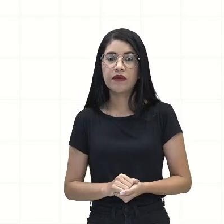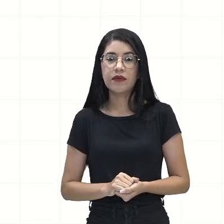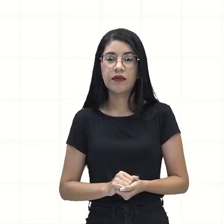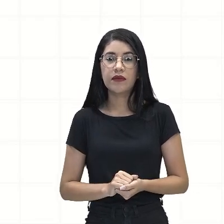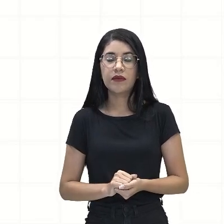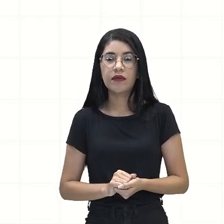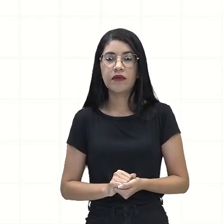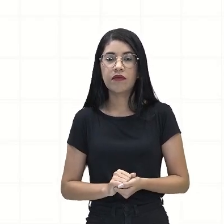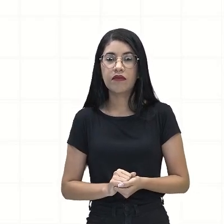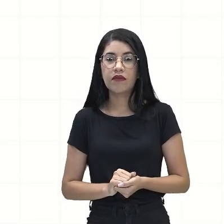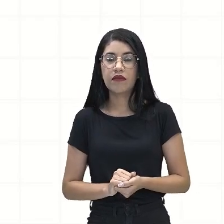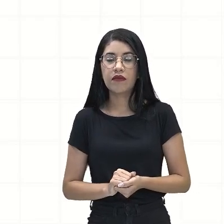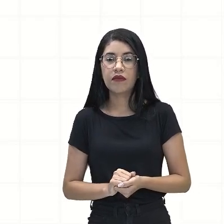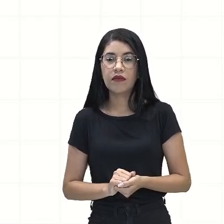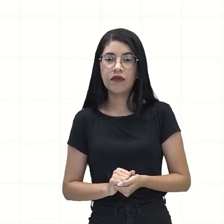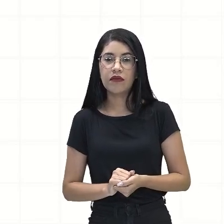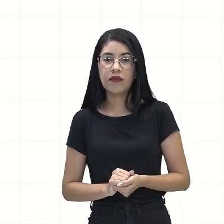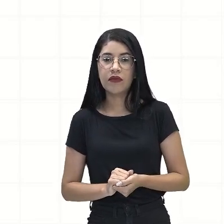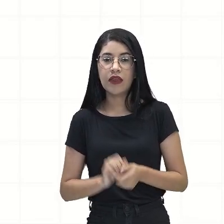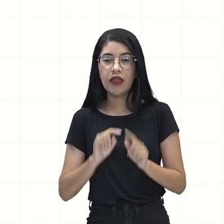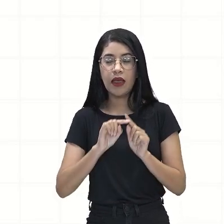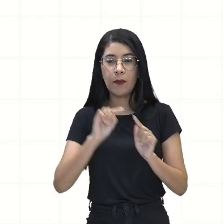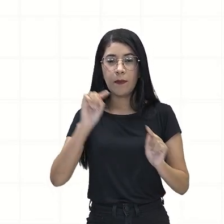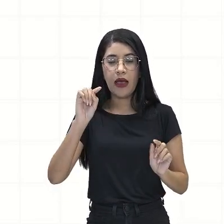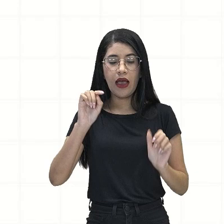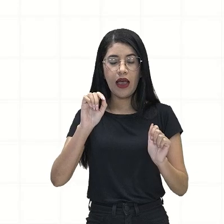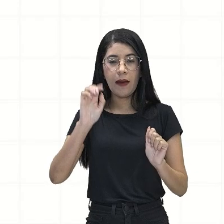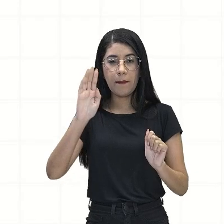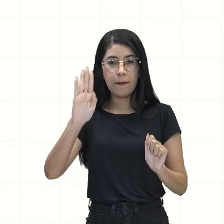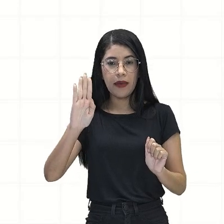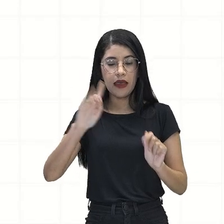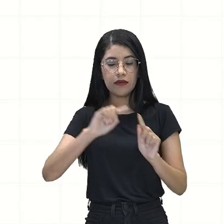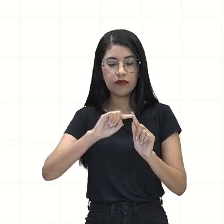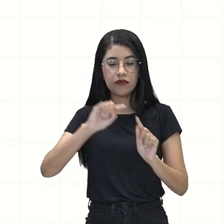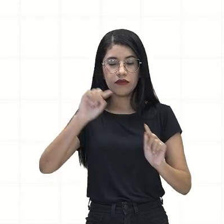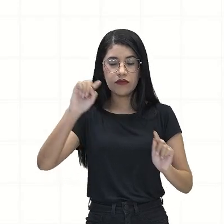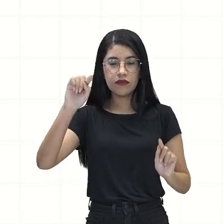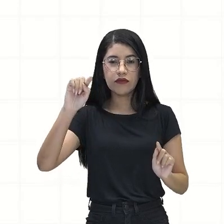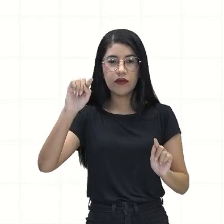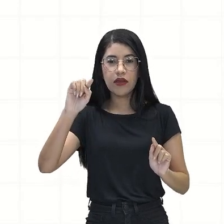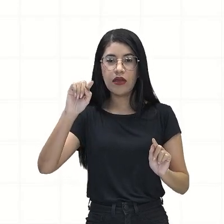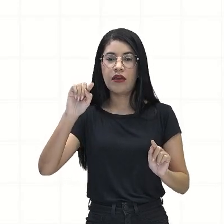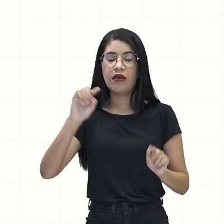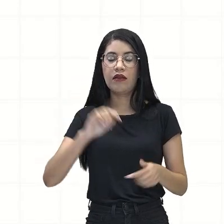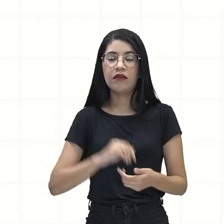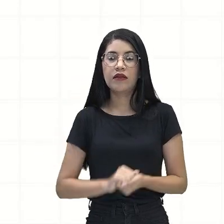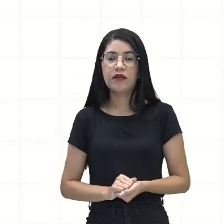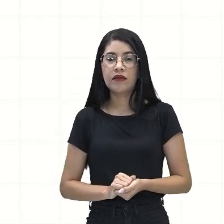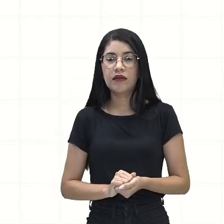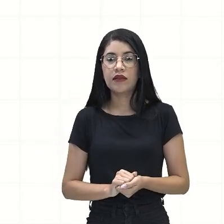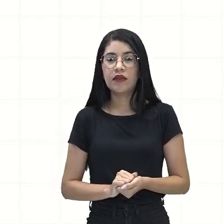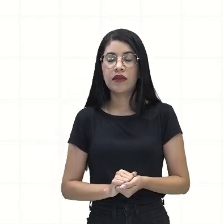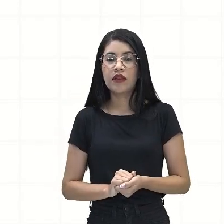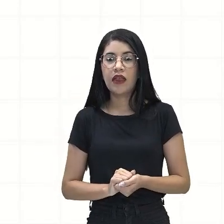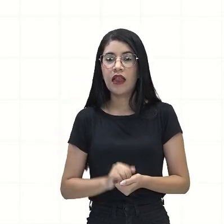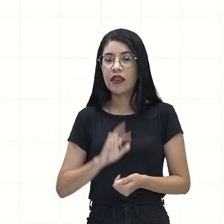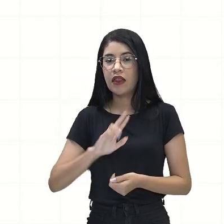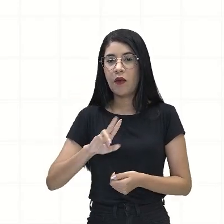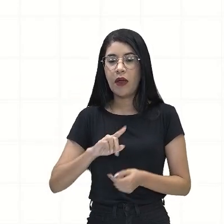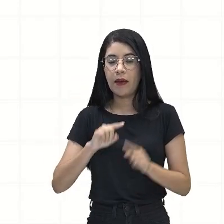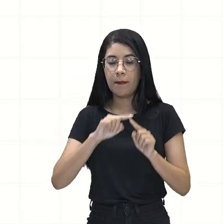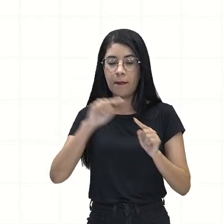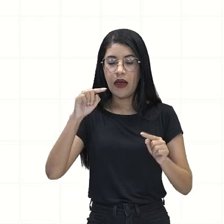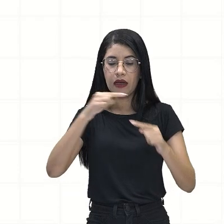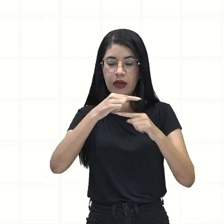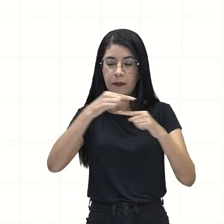segmento de A para B, né? Para calcular essa distância. Então, como ele não está paralelo a nem x,